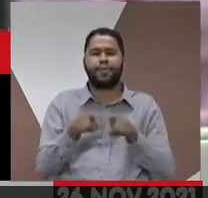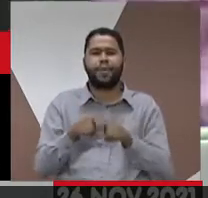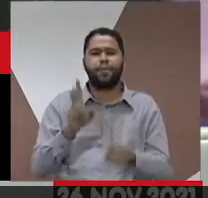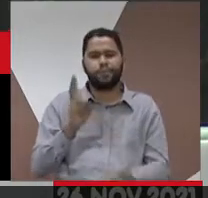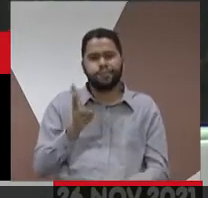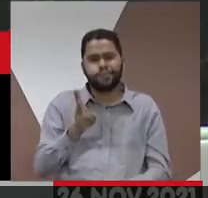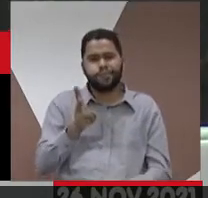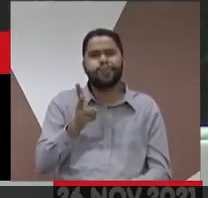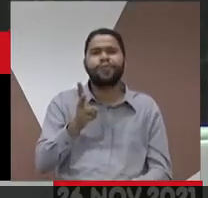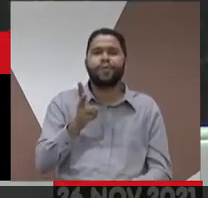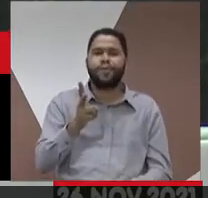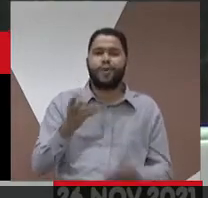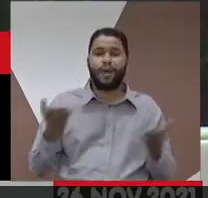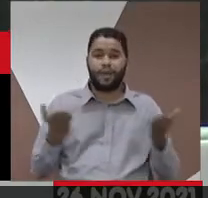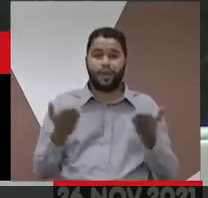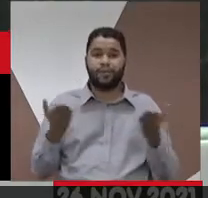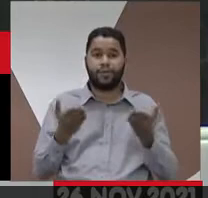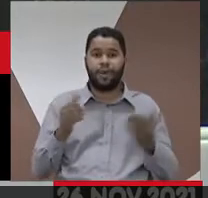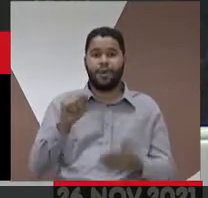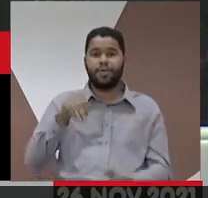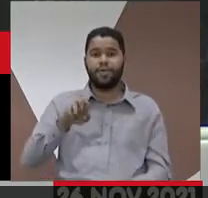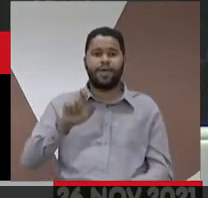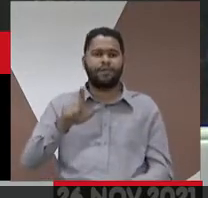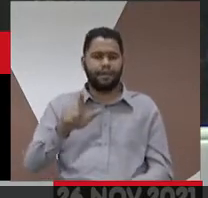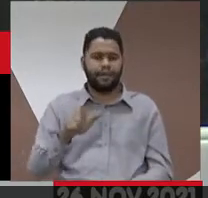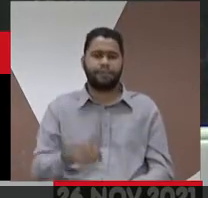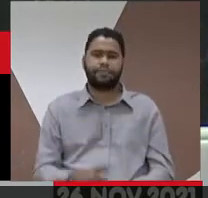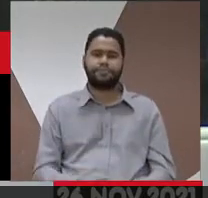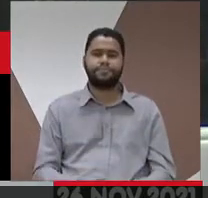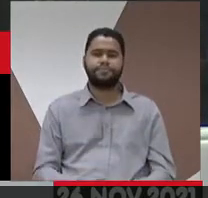continuidade ao atual anel. Enfim,